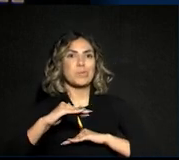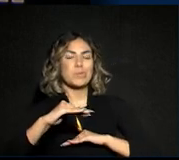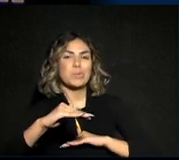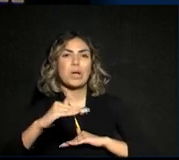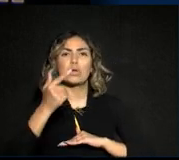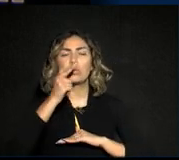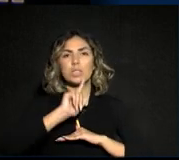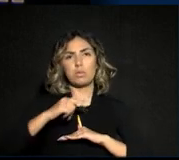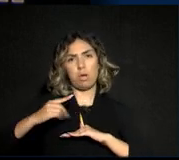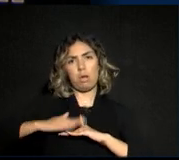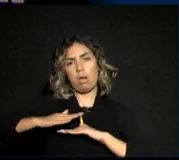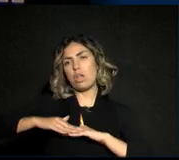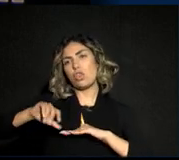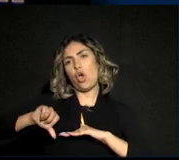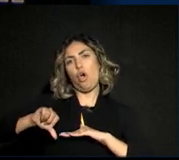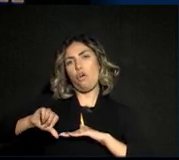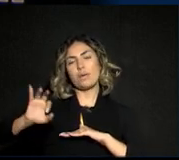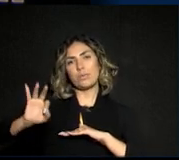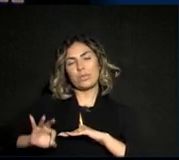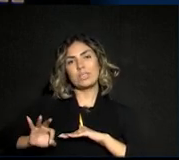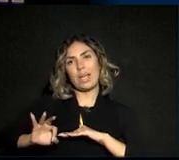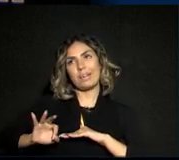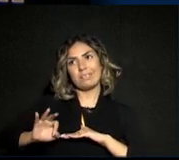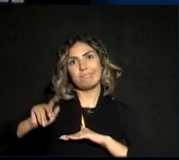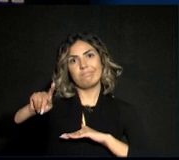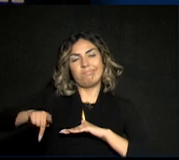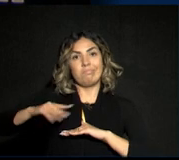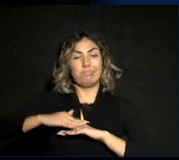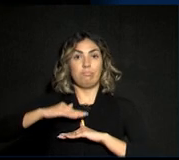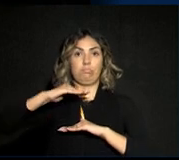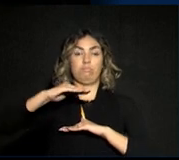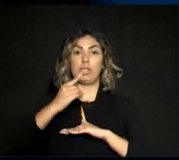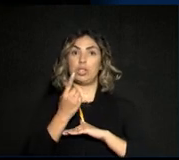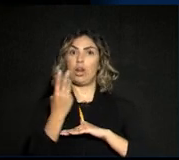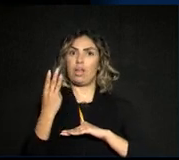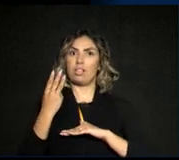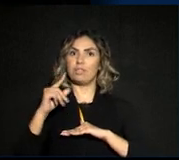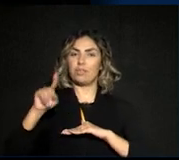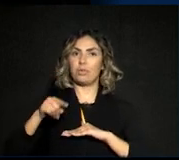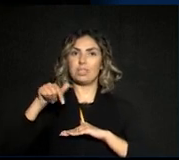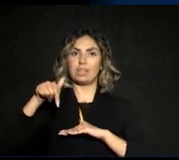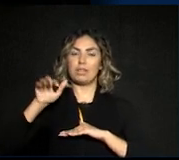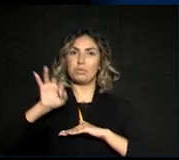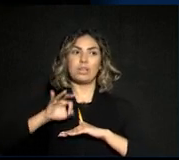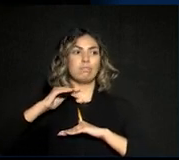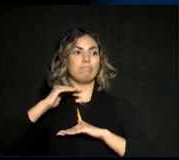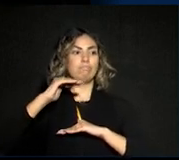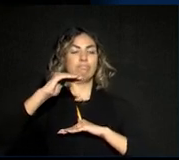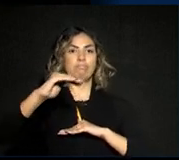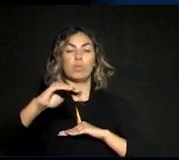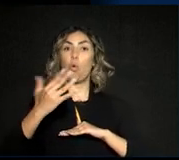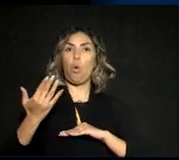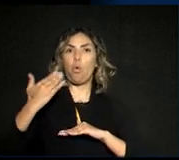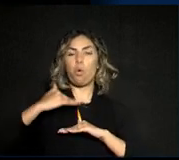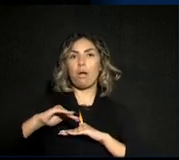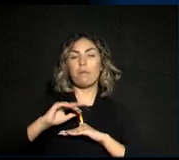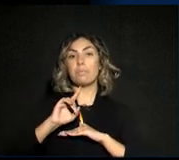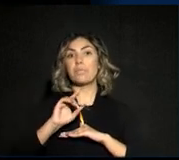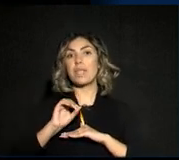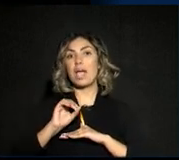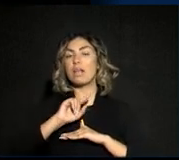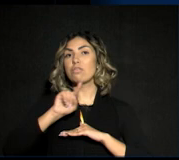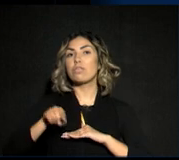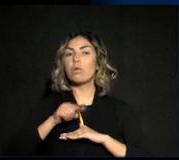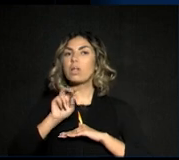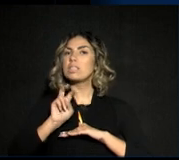neutra, né? 9%, por exemplo, em termos reais. Será que levar a taxa para 10,5%, aí indo